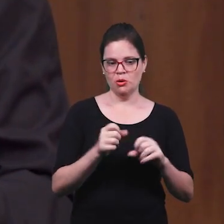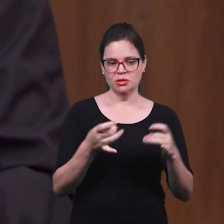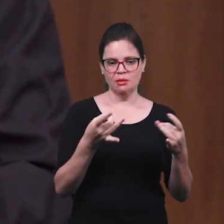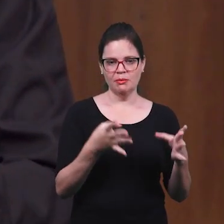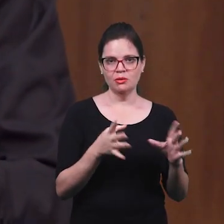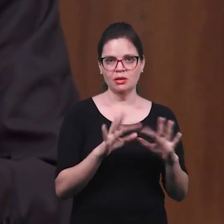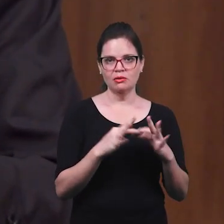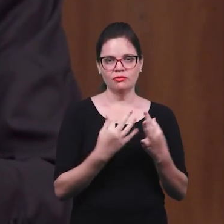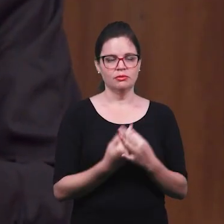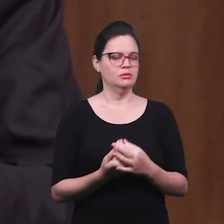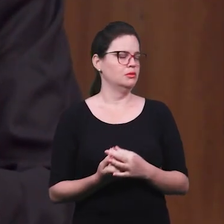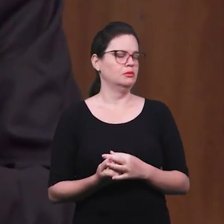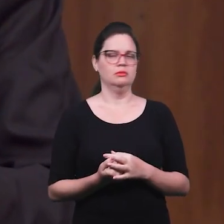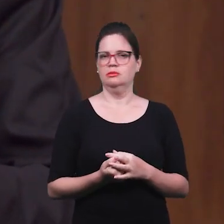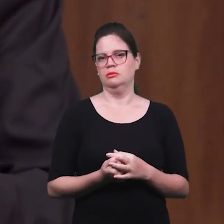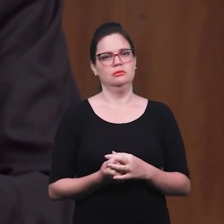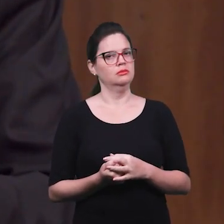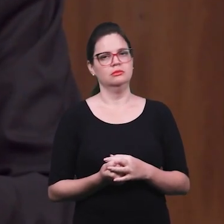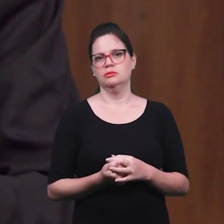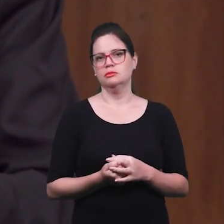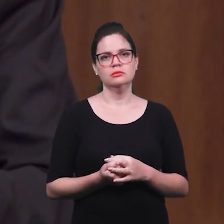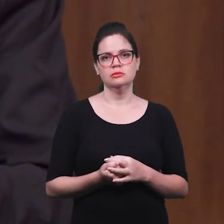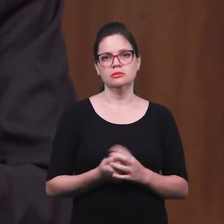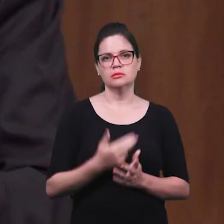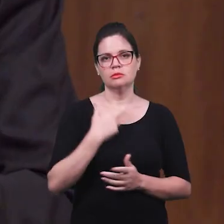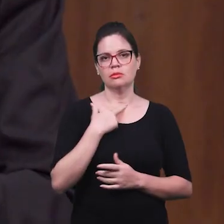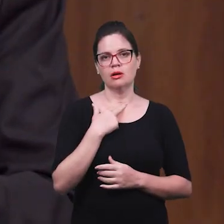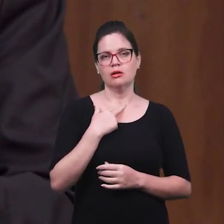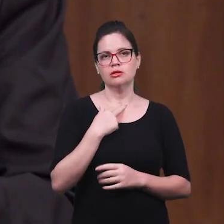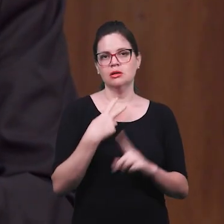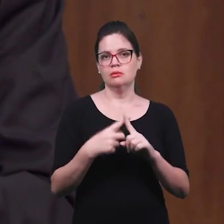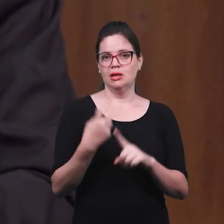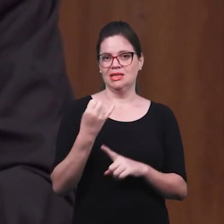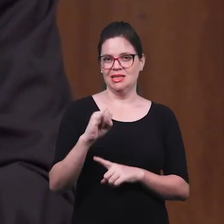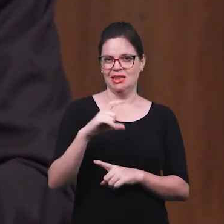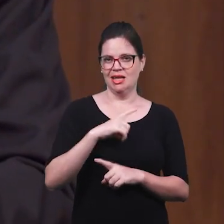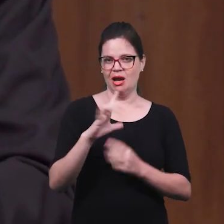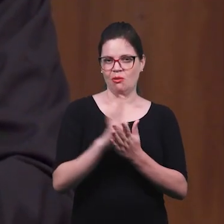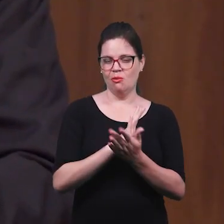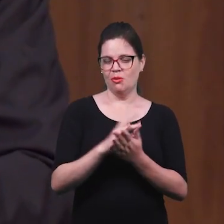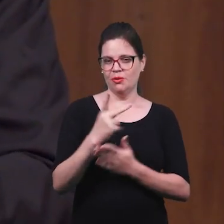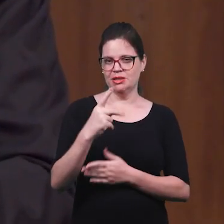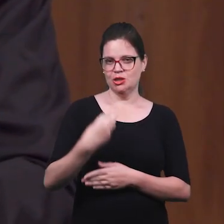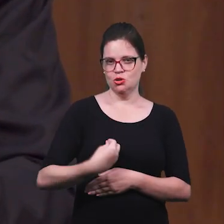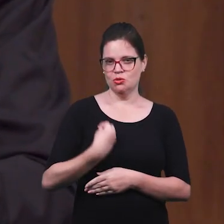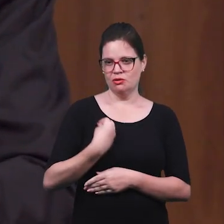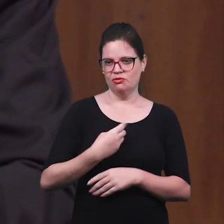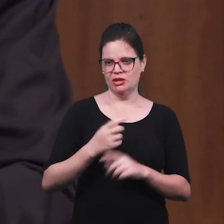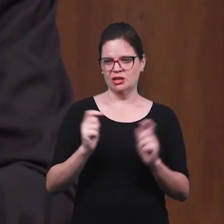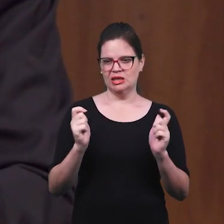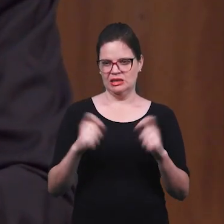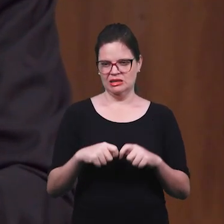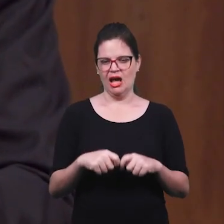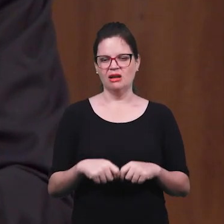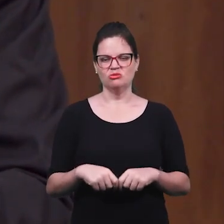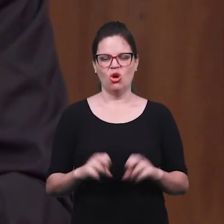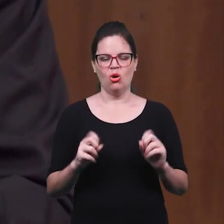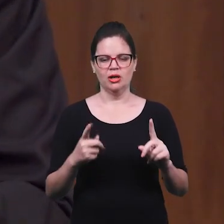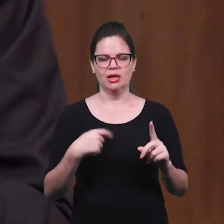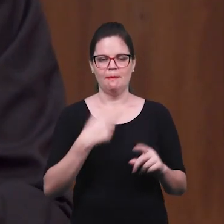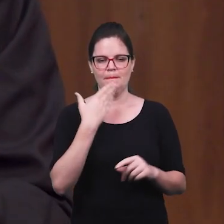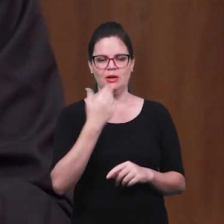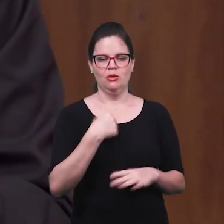existe, se você acha que existe alguma coisa na vida que justifique você ganhar para perder a sua